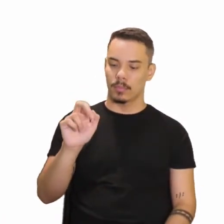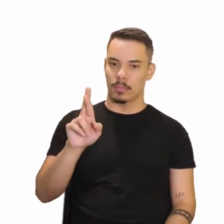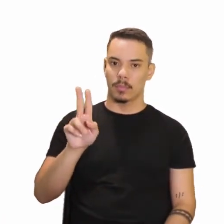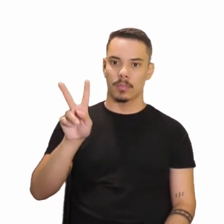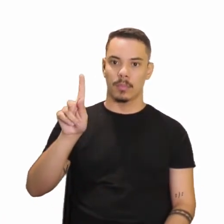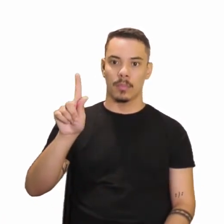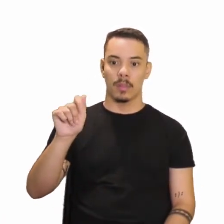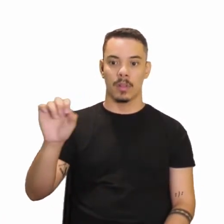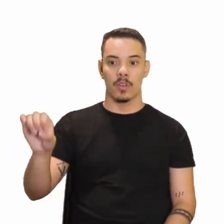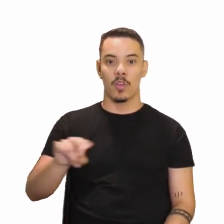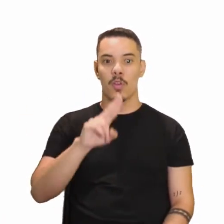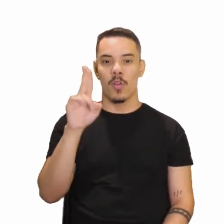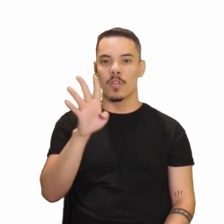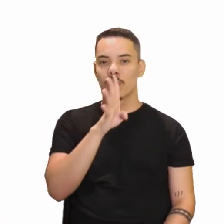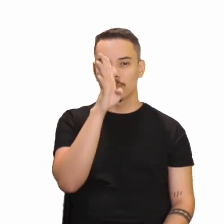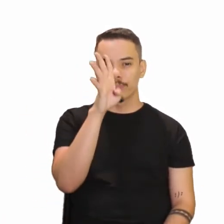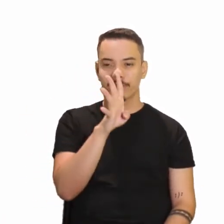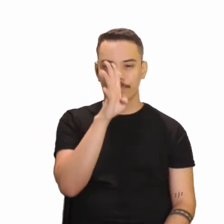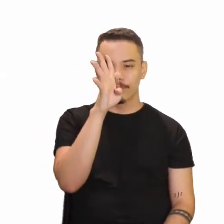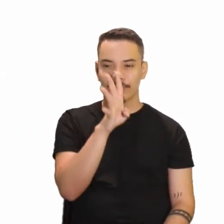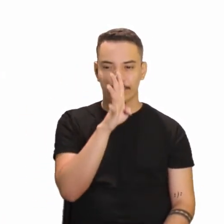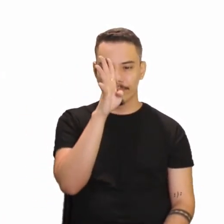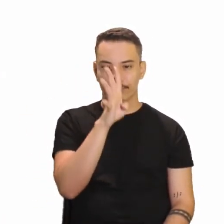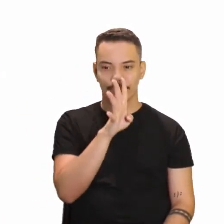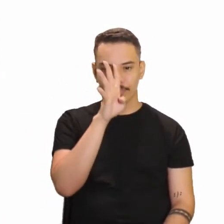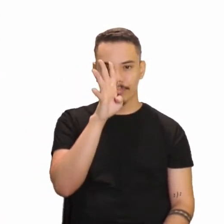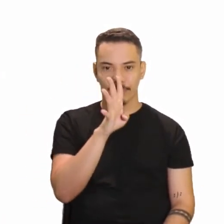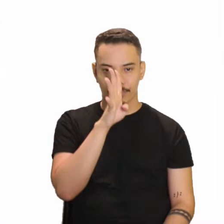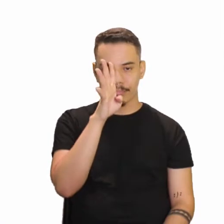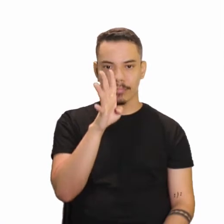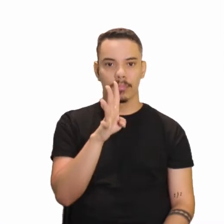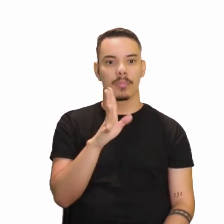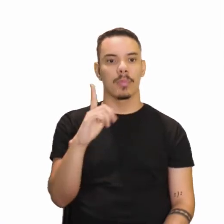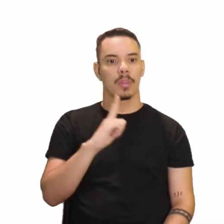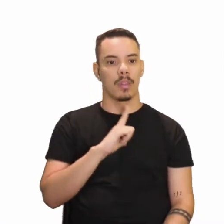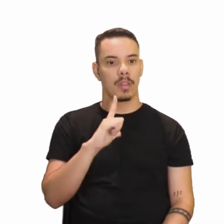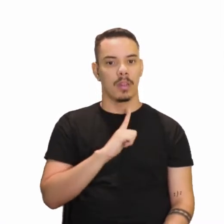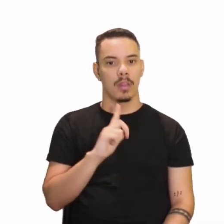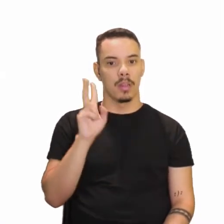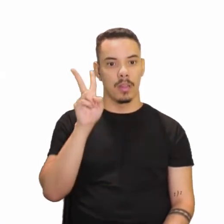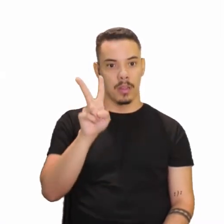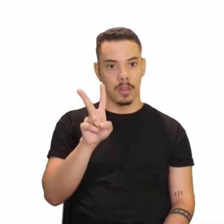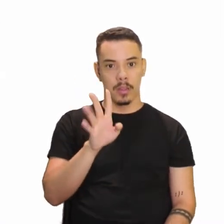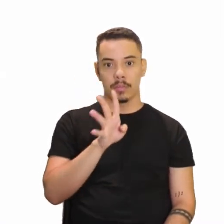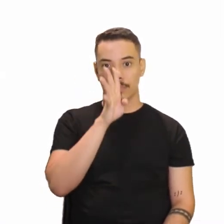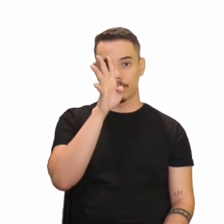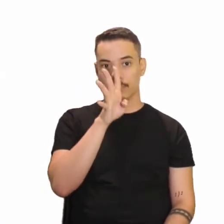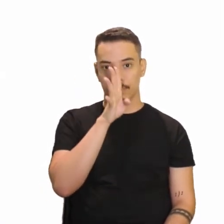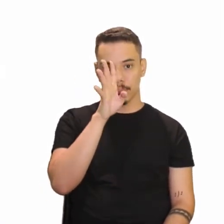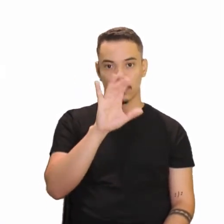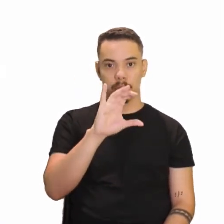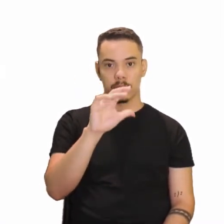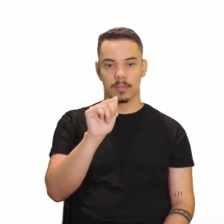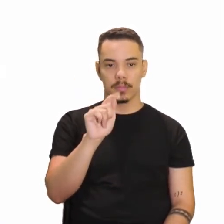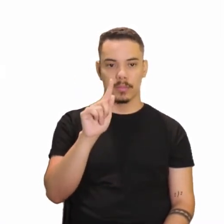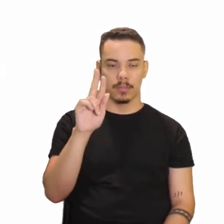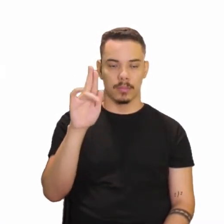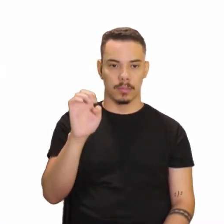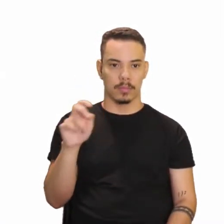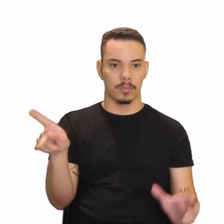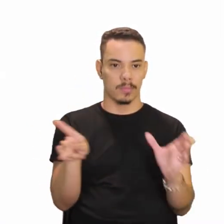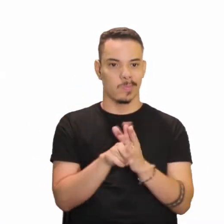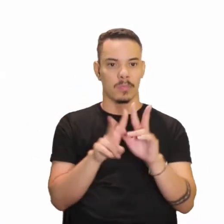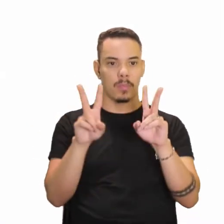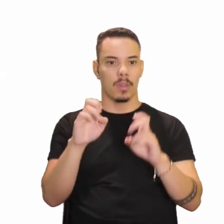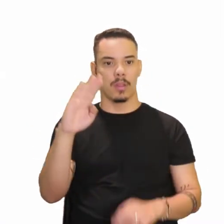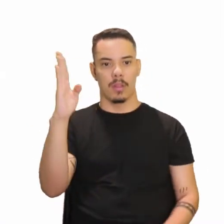exagero tá bom Aqui nós temos duas aqui da chat do jornal O Pasquim sobre